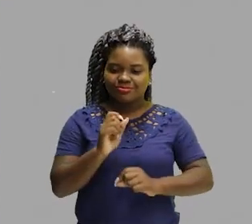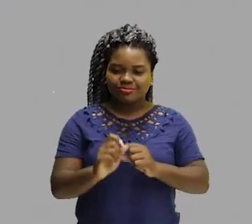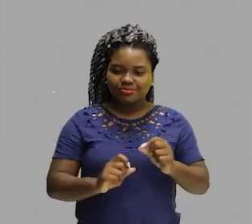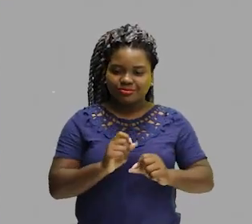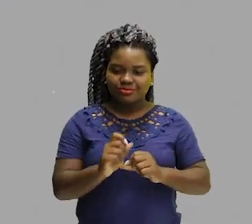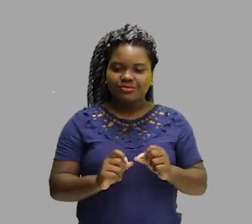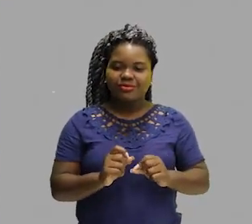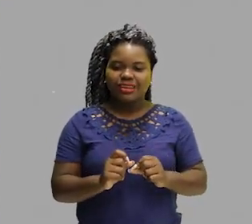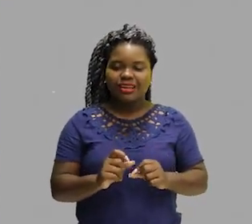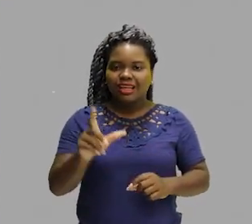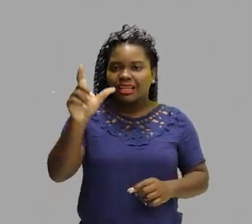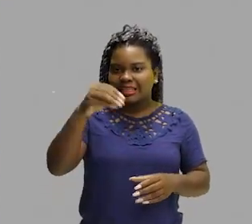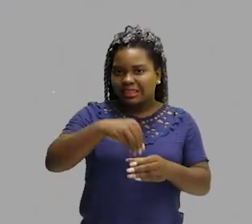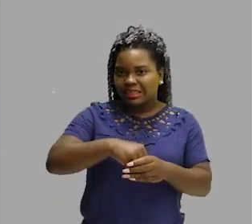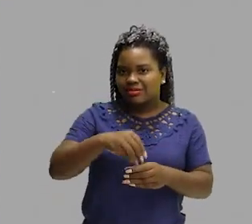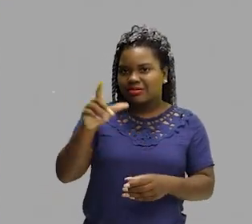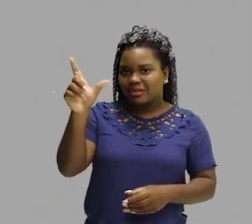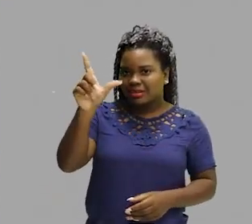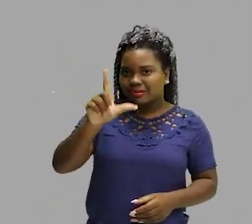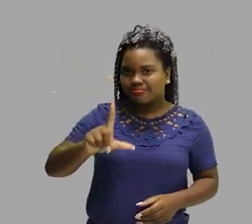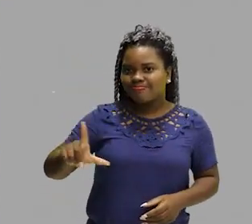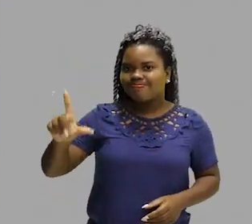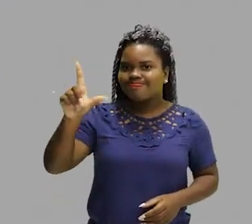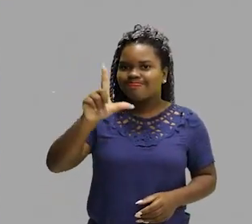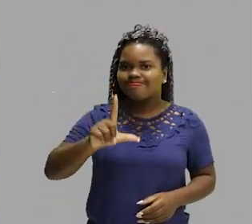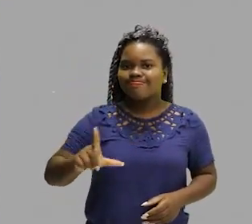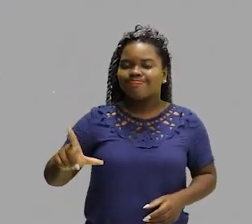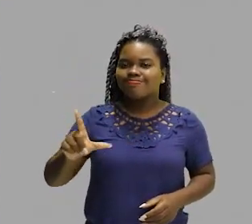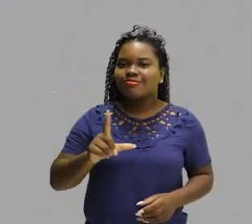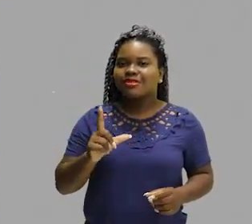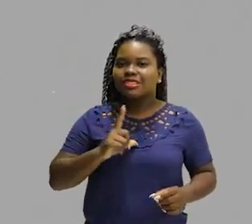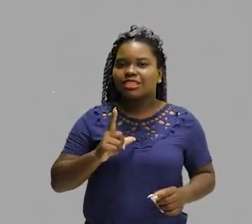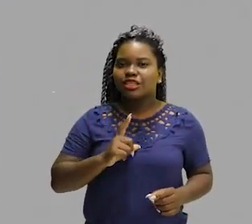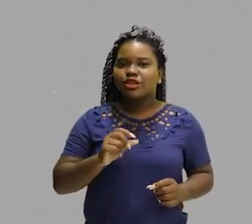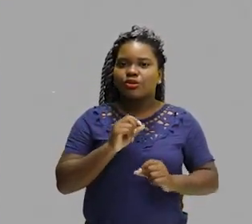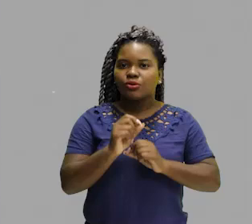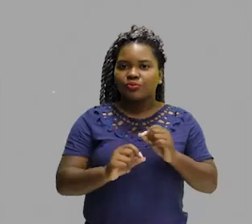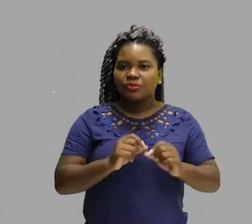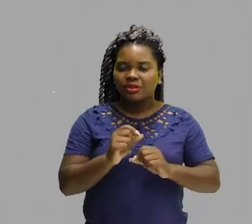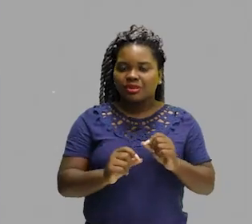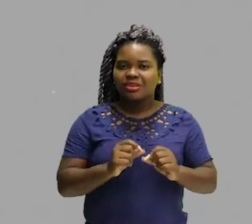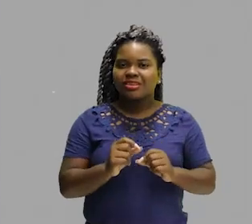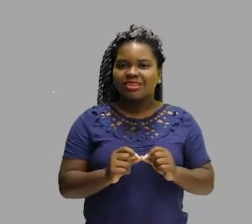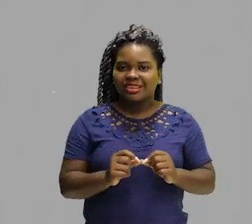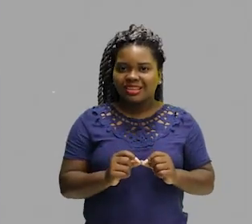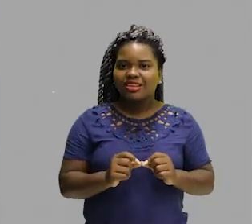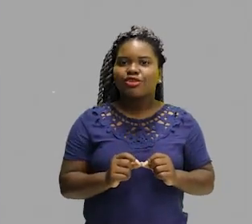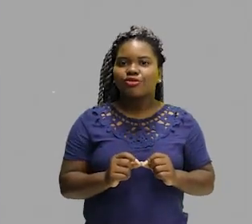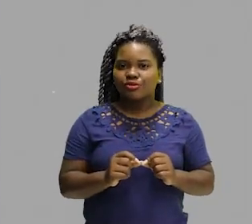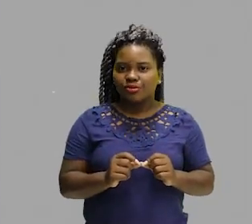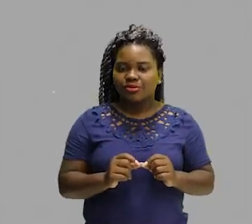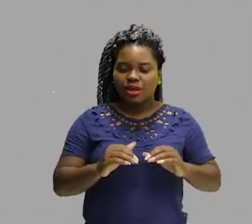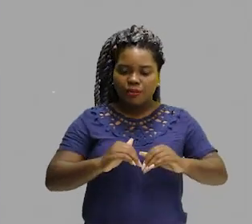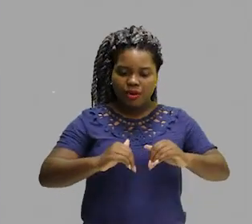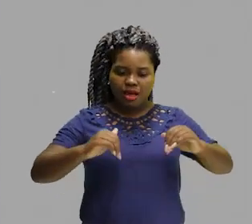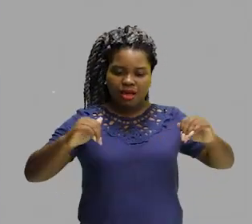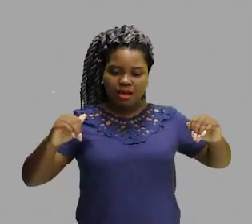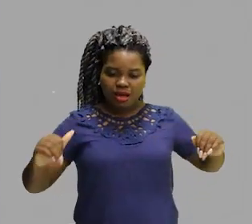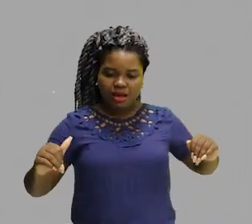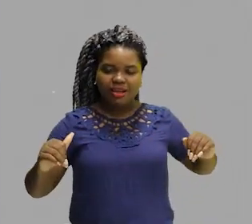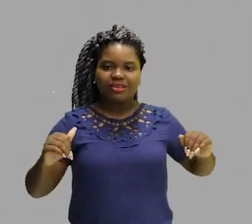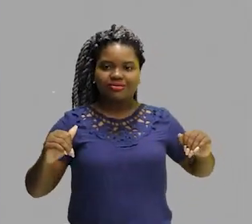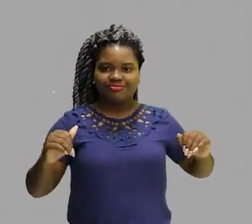da literatura, tá? Onde há uma diáspora, há um hiato, olha eu falando aí, ó, uma separação